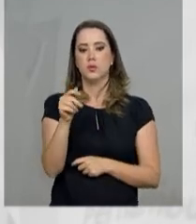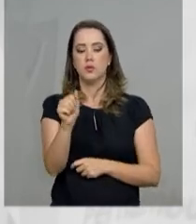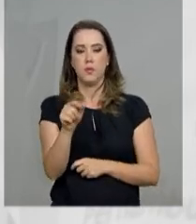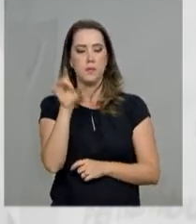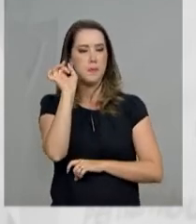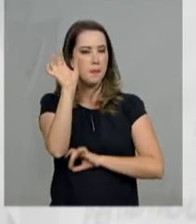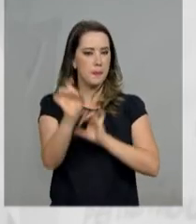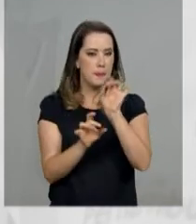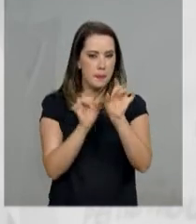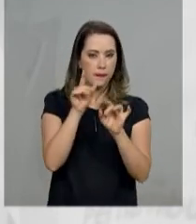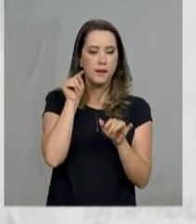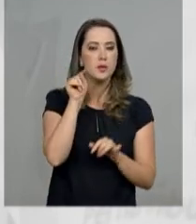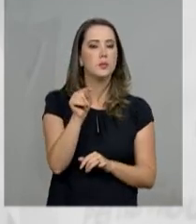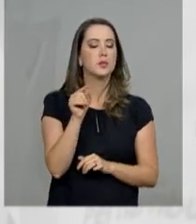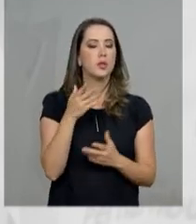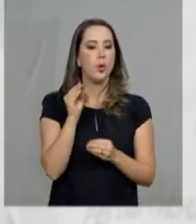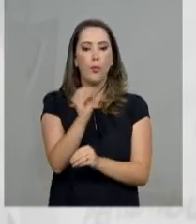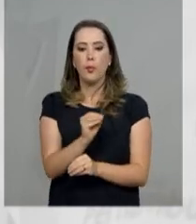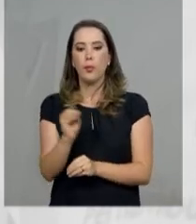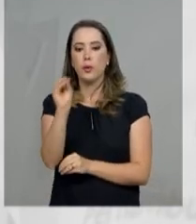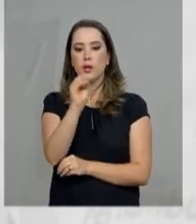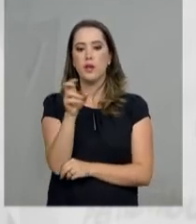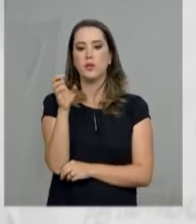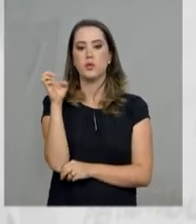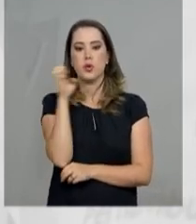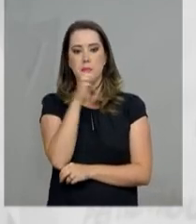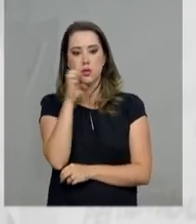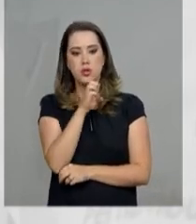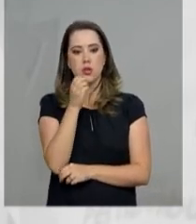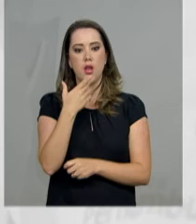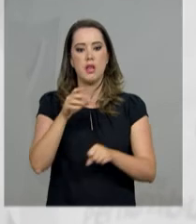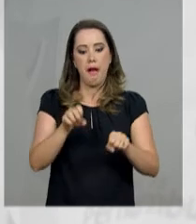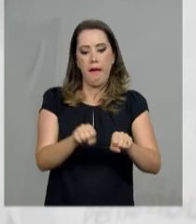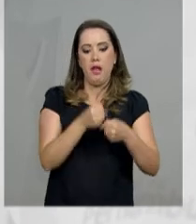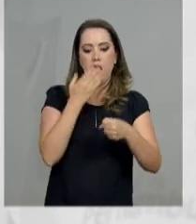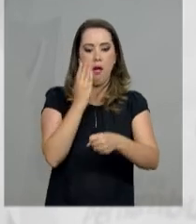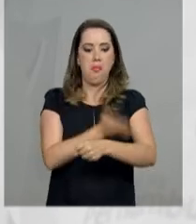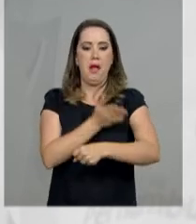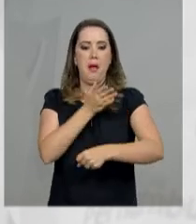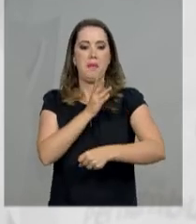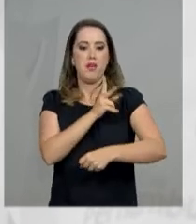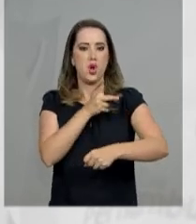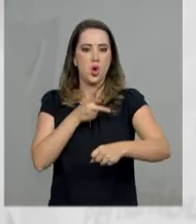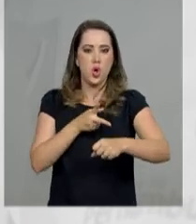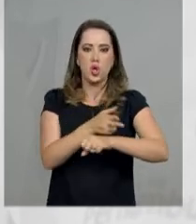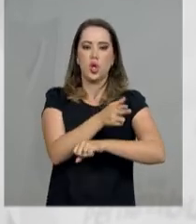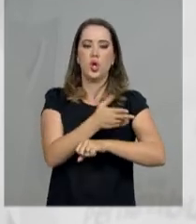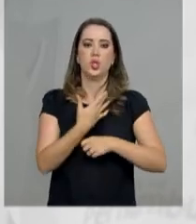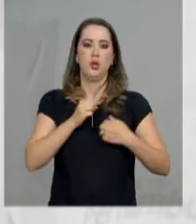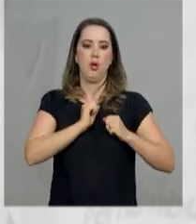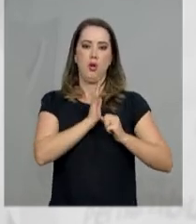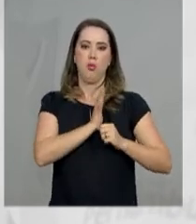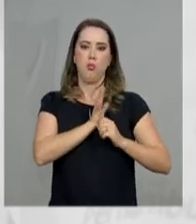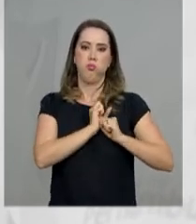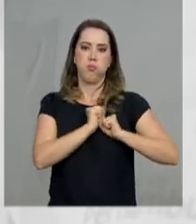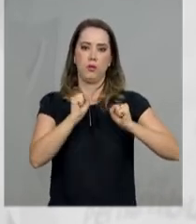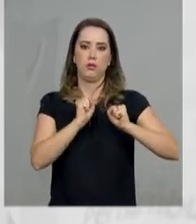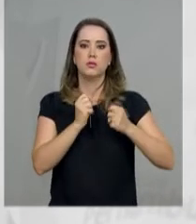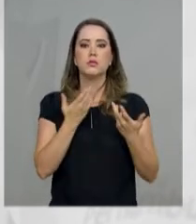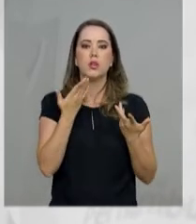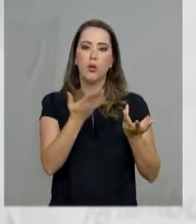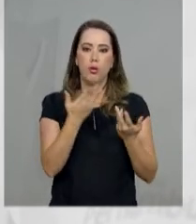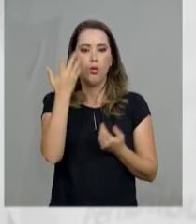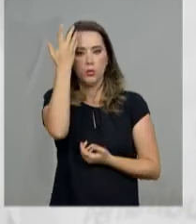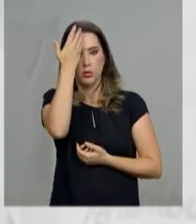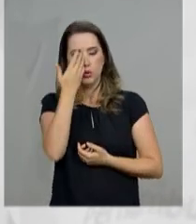especializadas em atendimentos emergenciais como fraturas cortes infarto e derrames ou